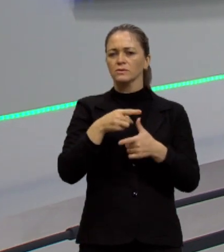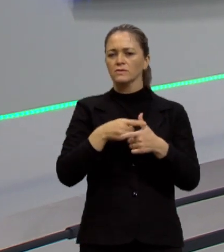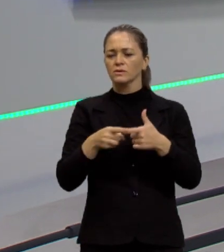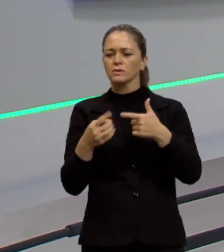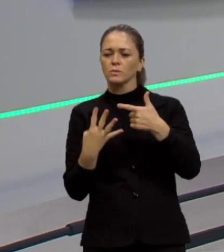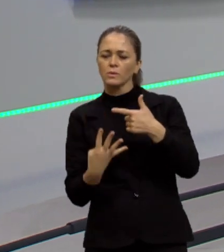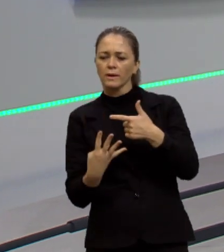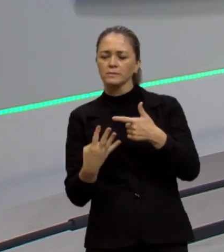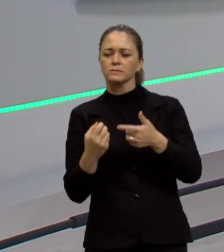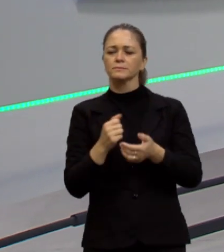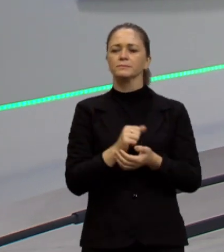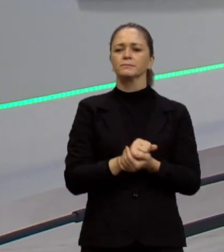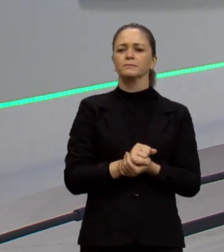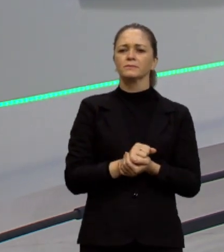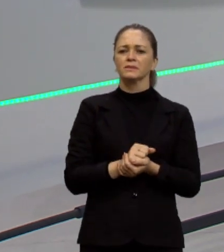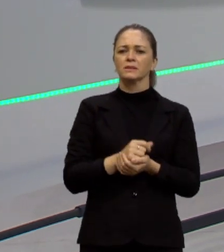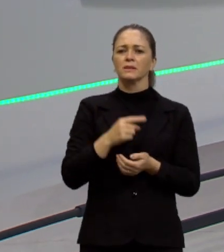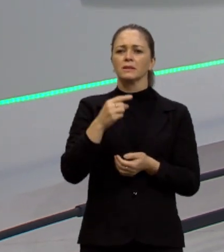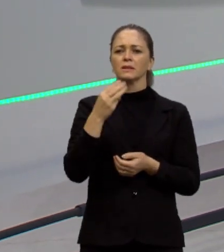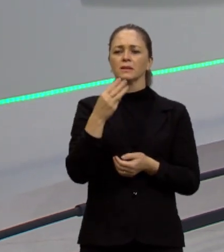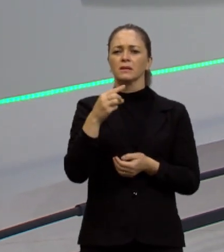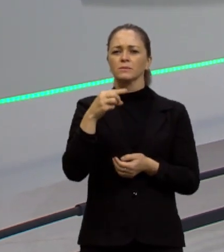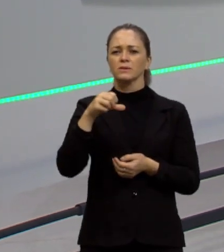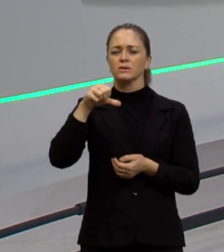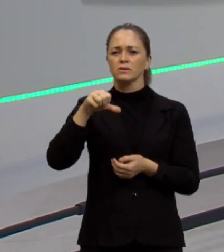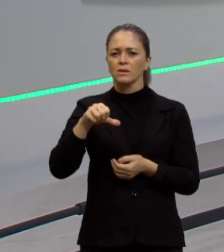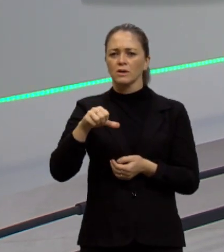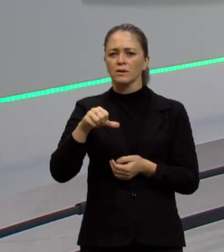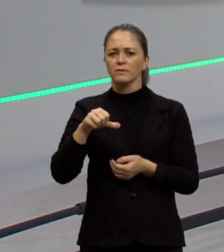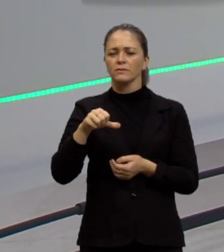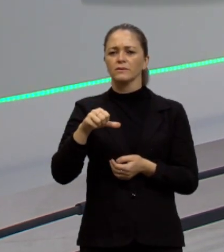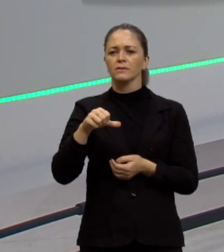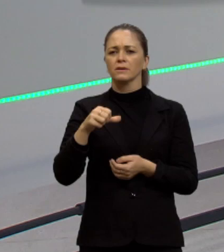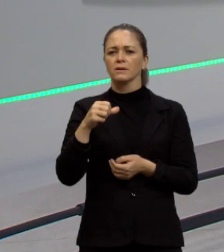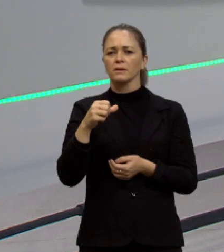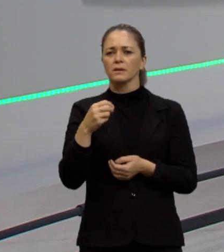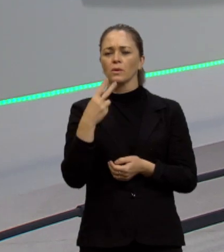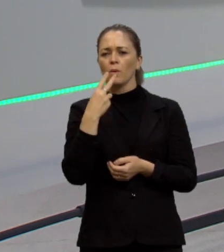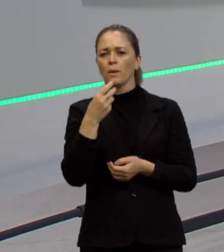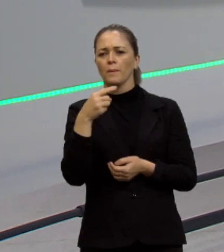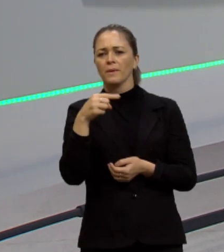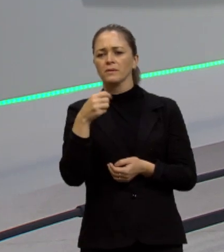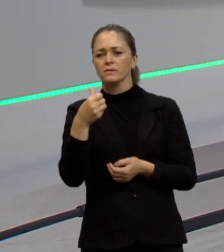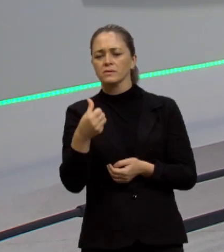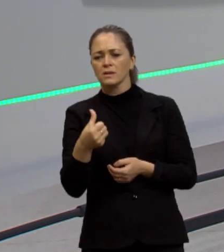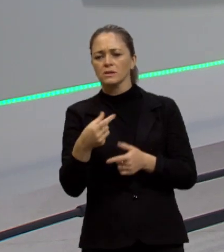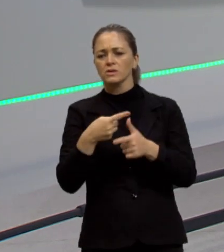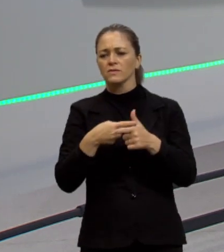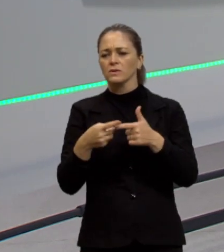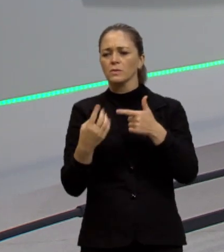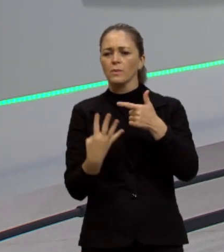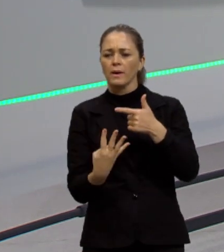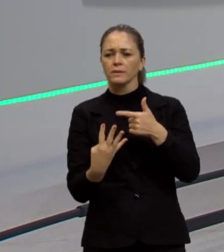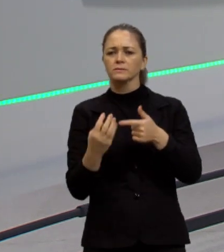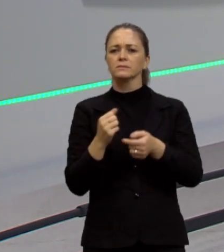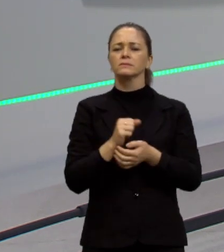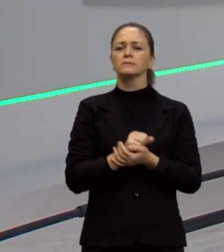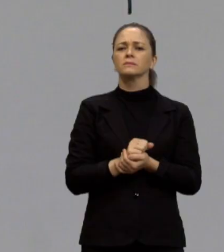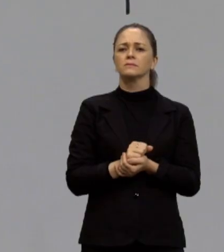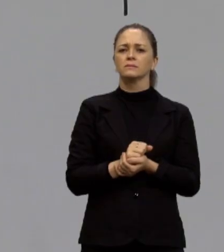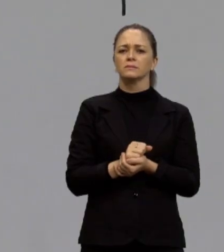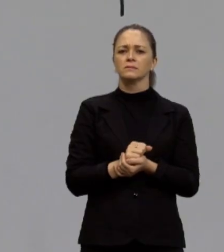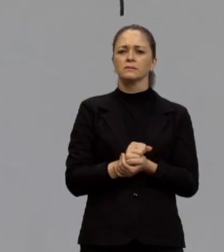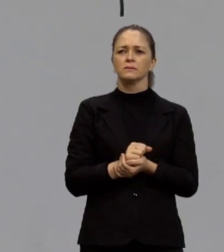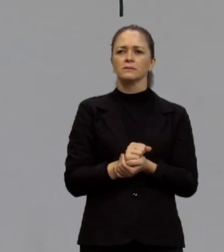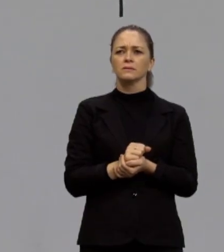dividido por 4. 3 menos 9 dividido por 4, menos 6, dividido por 4. Que